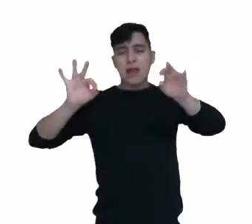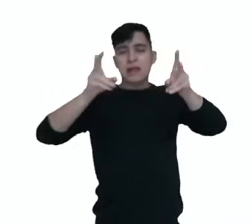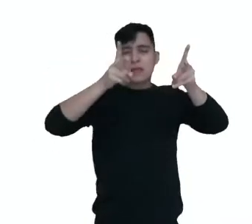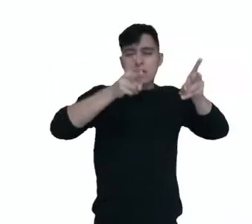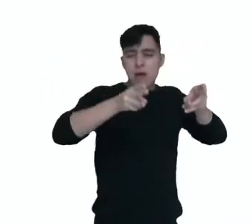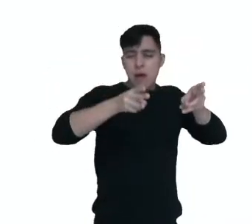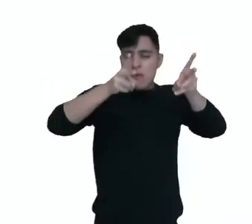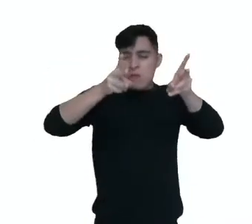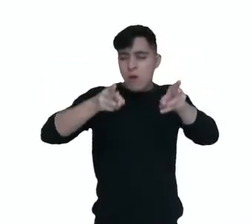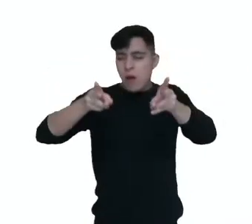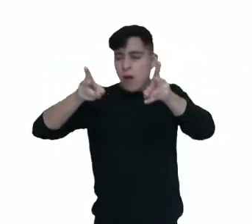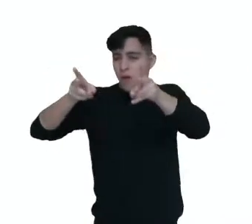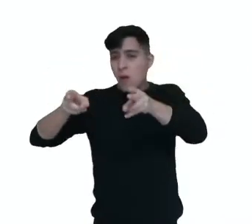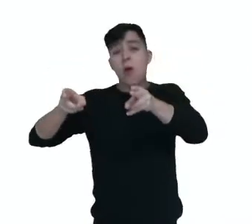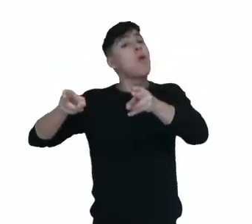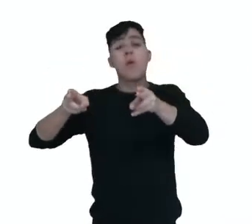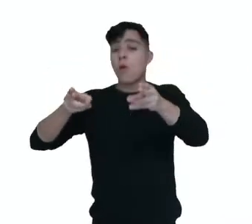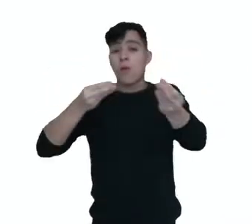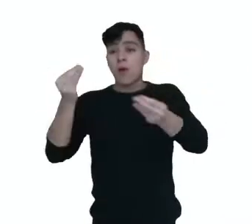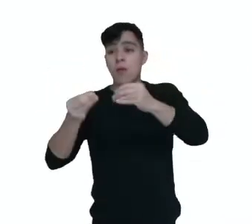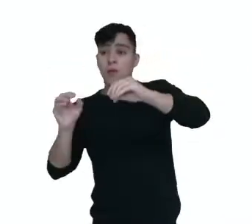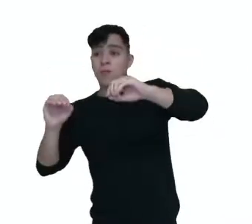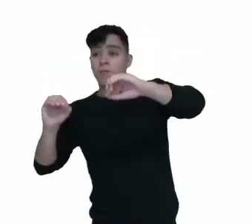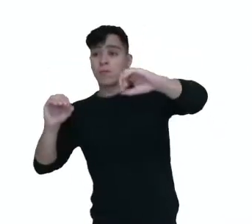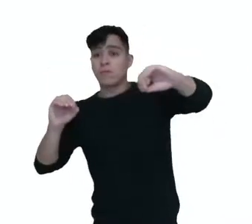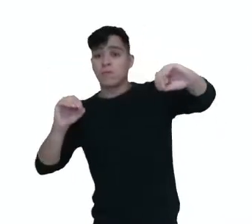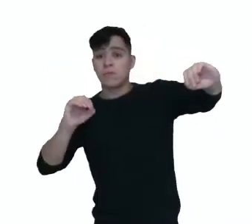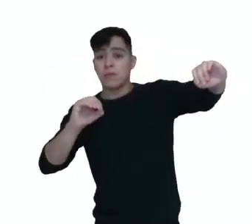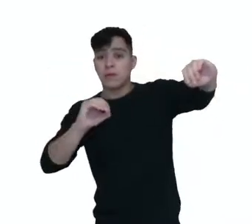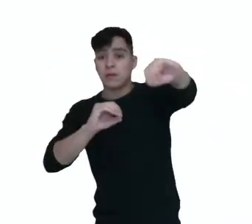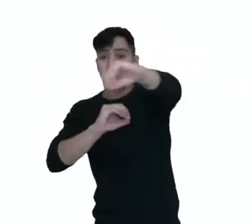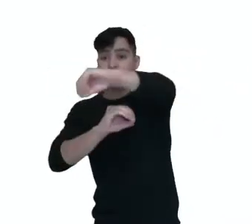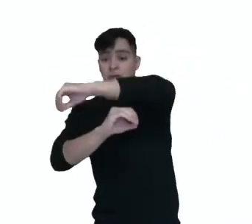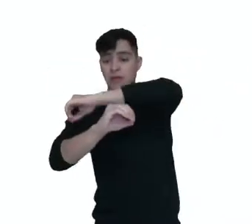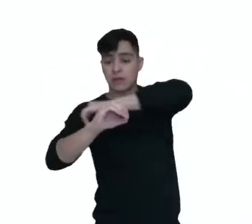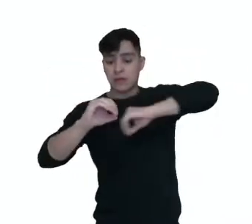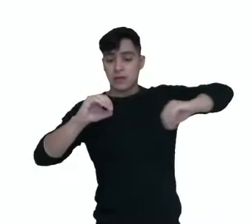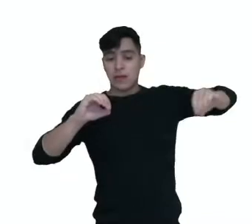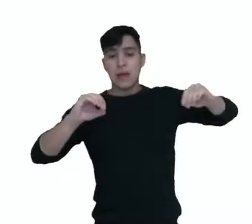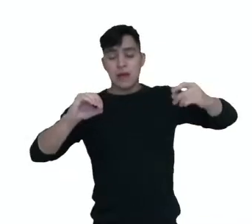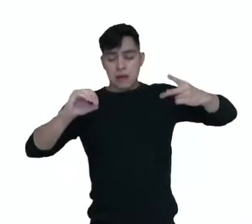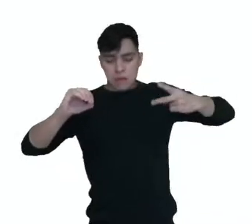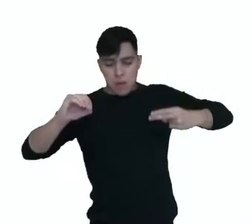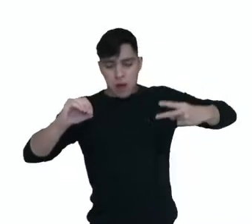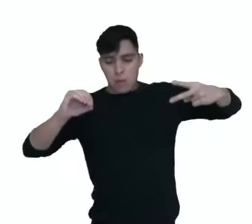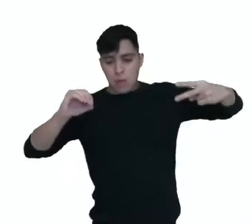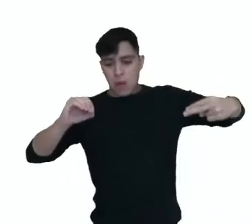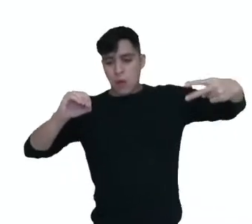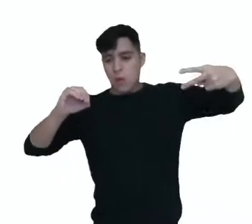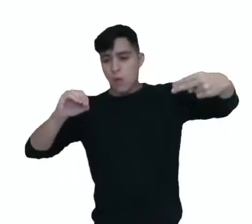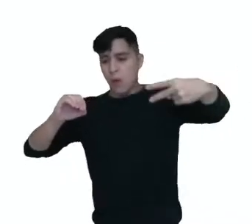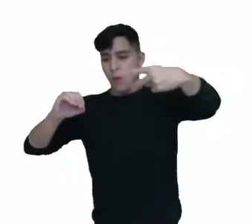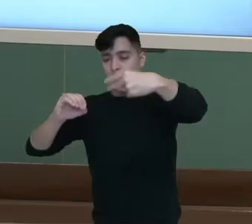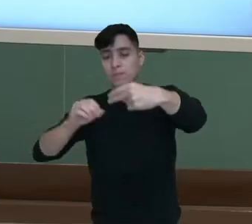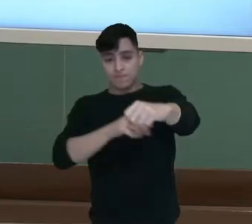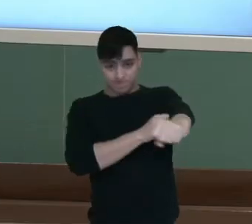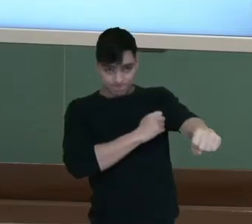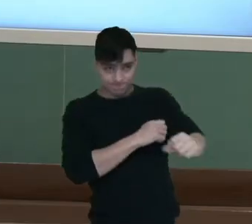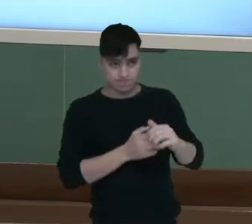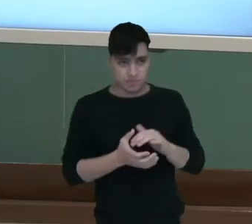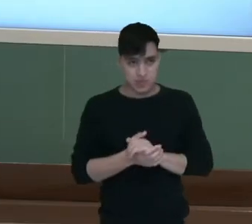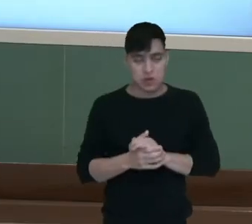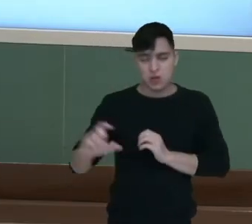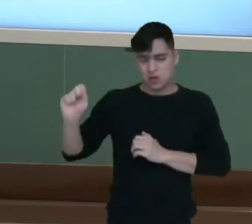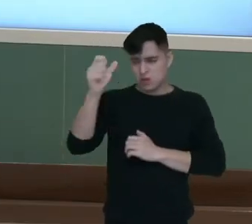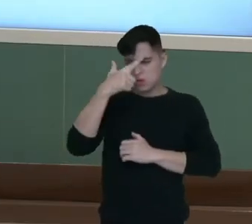iguais durante todo o movimento do planeta. Então veja que doido que a gente tem aqui, ó. Nós teríamos o seguinte, o Sol num